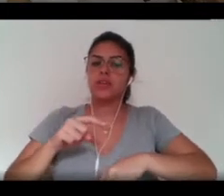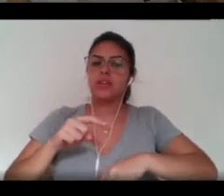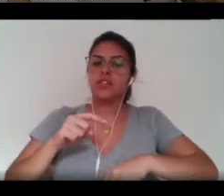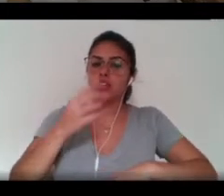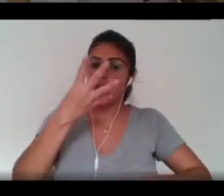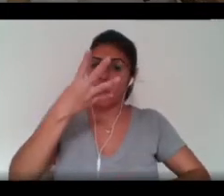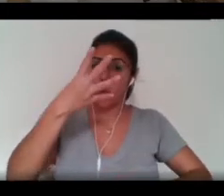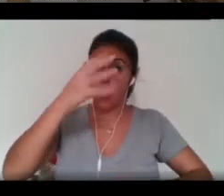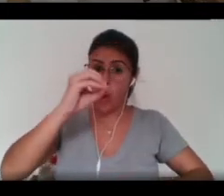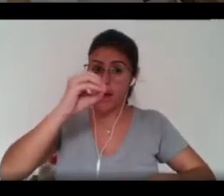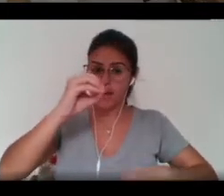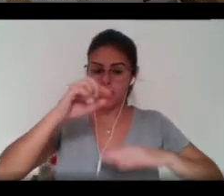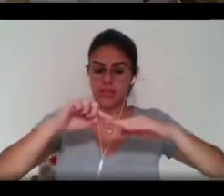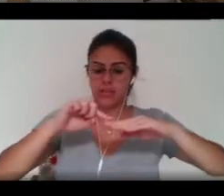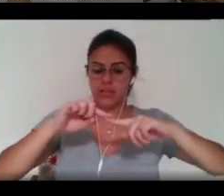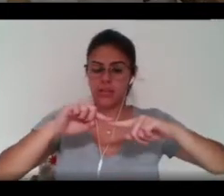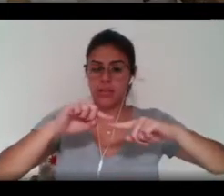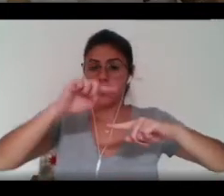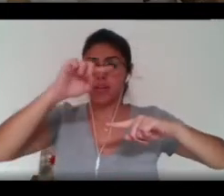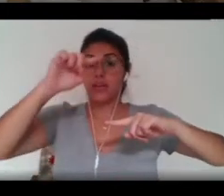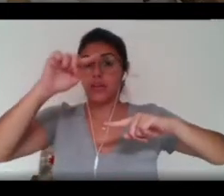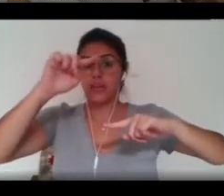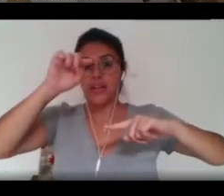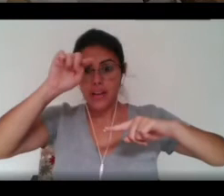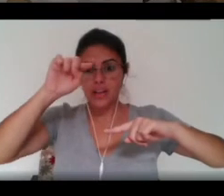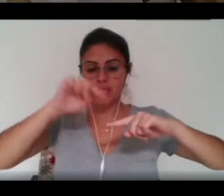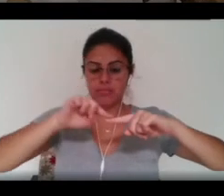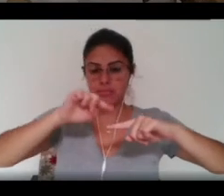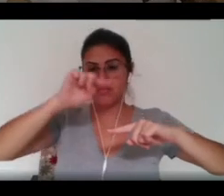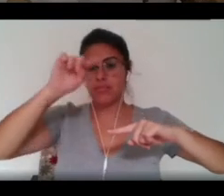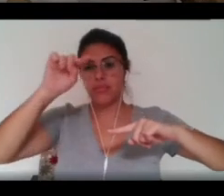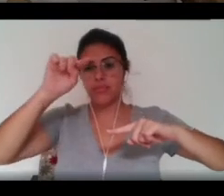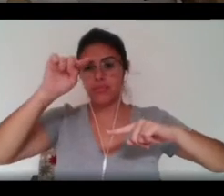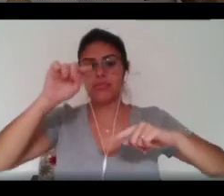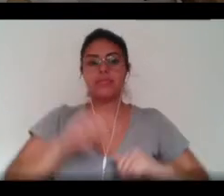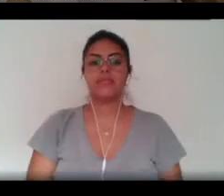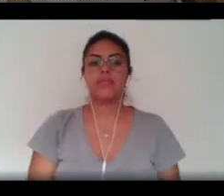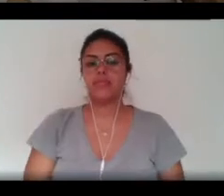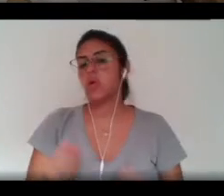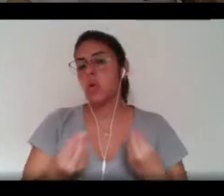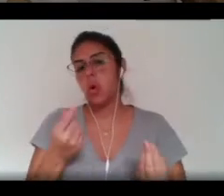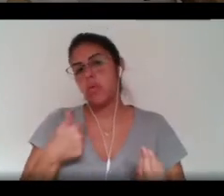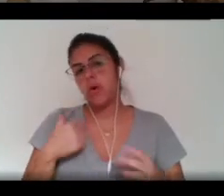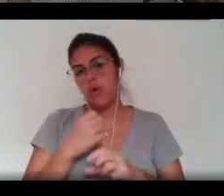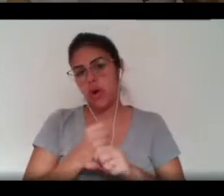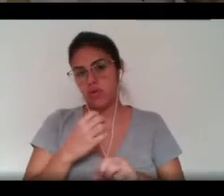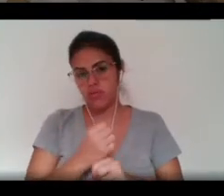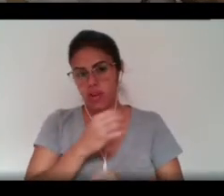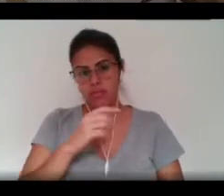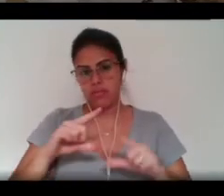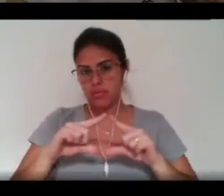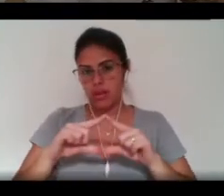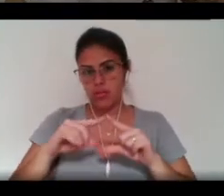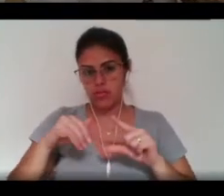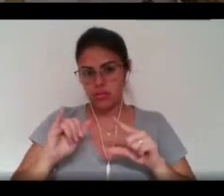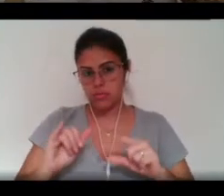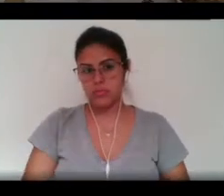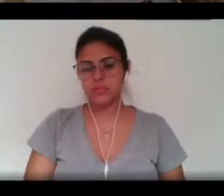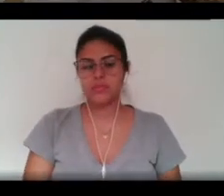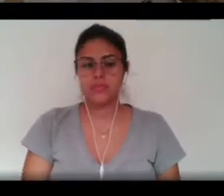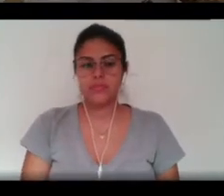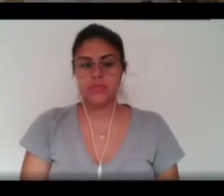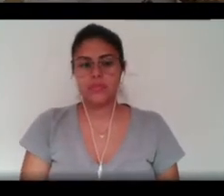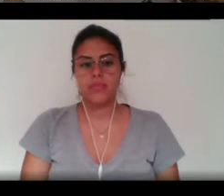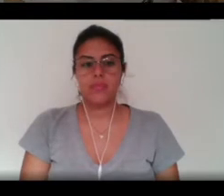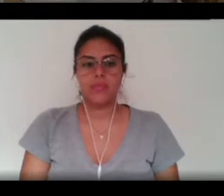medido a partir da altura de 40 metros até essa altura máxima. E como é que eu posso calcular esse ΔY? Eu vou